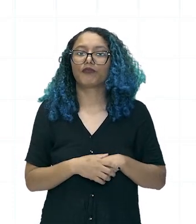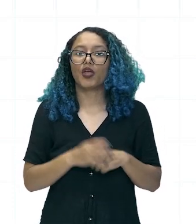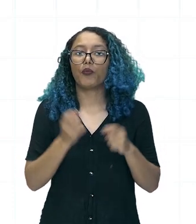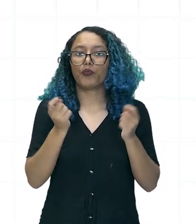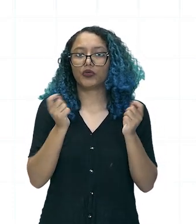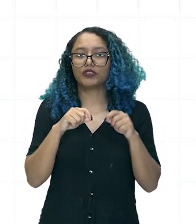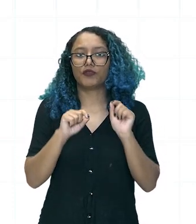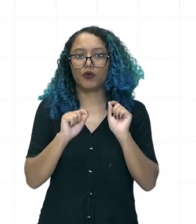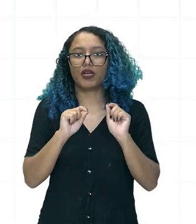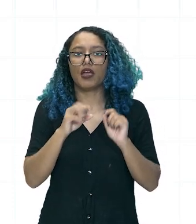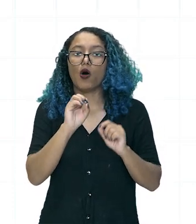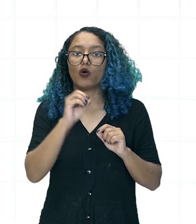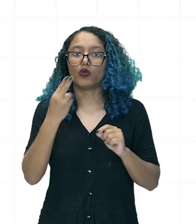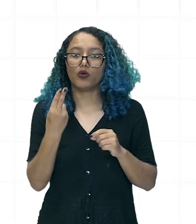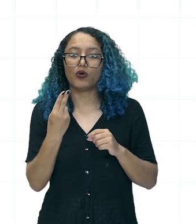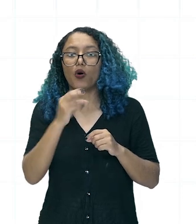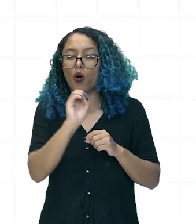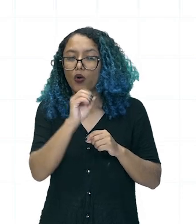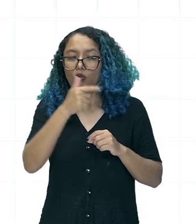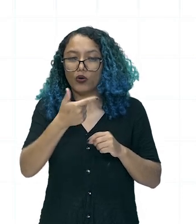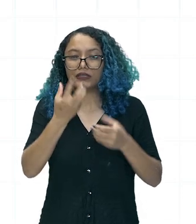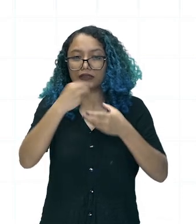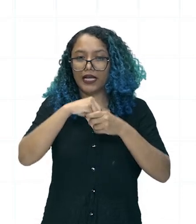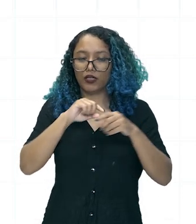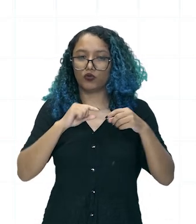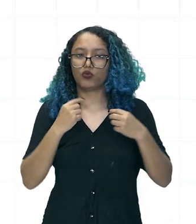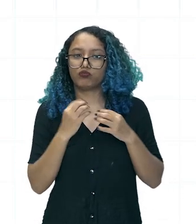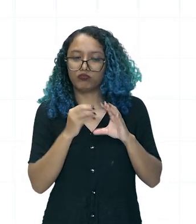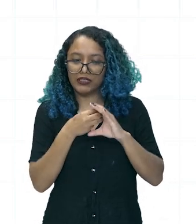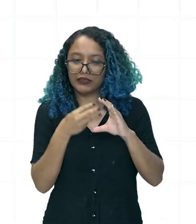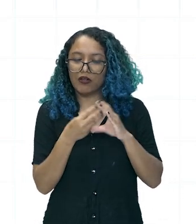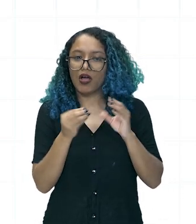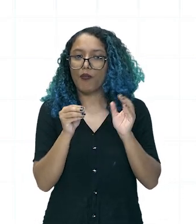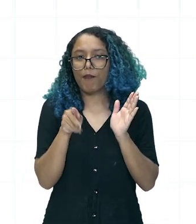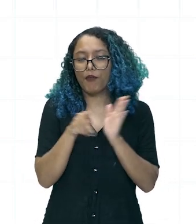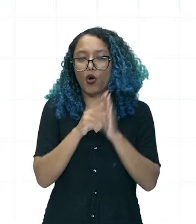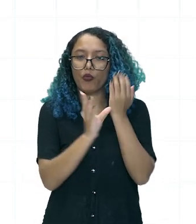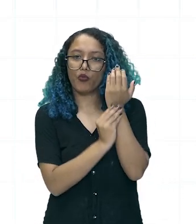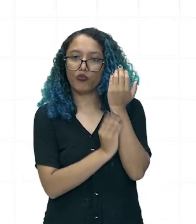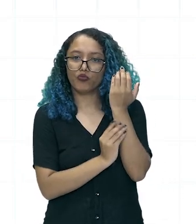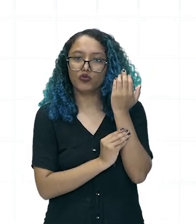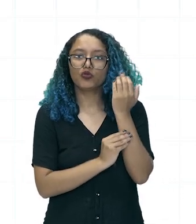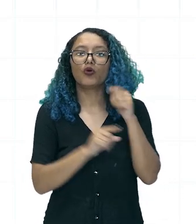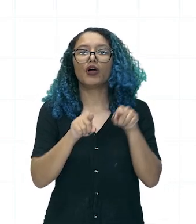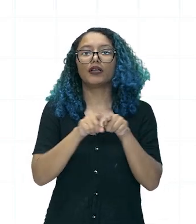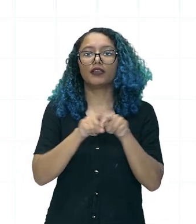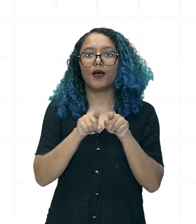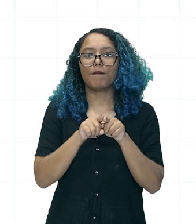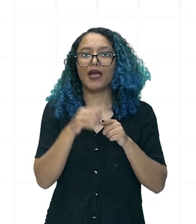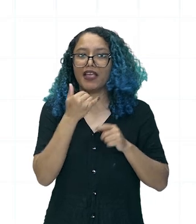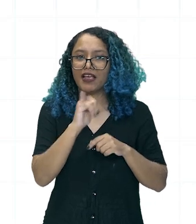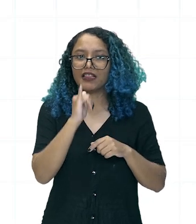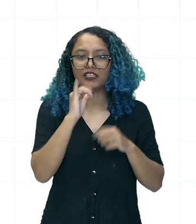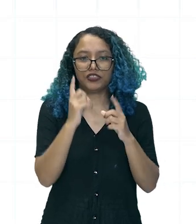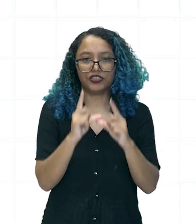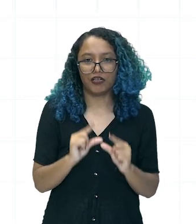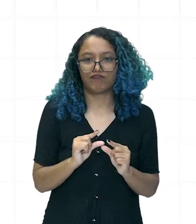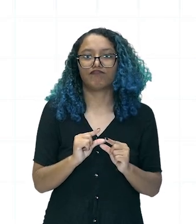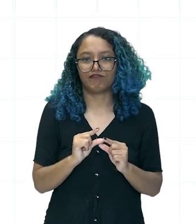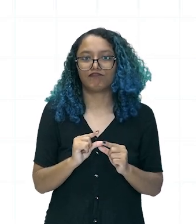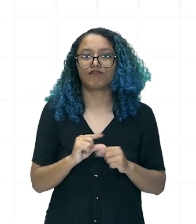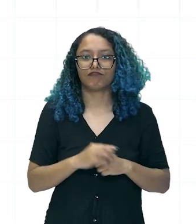hidroginástica, musculação, funcional, crossfit, dentre outros, tá? Então, como eu falei desde o início,